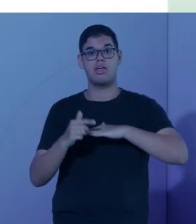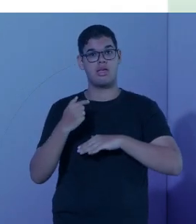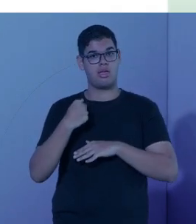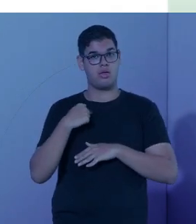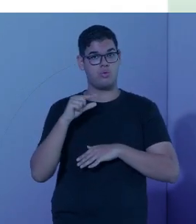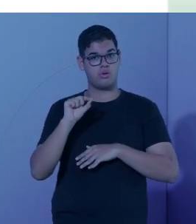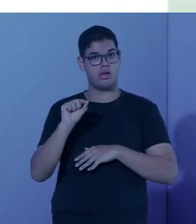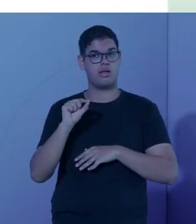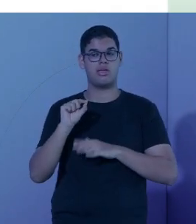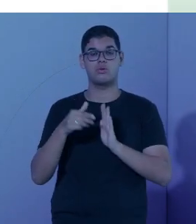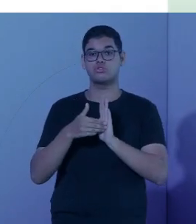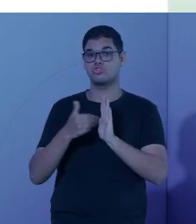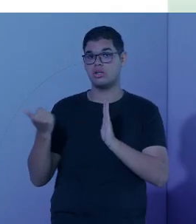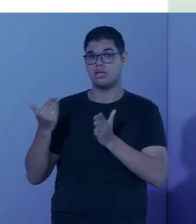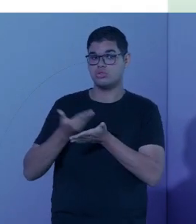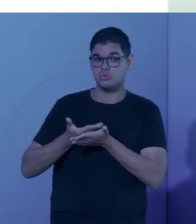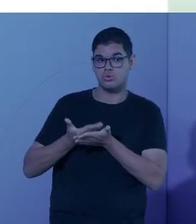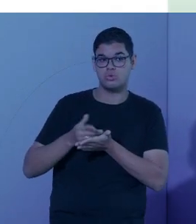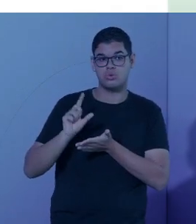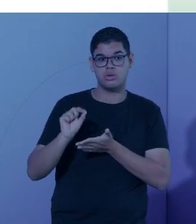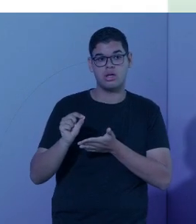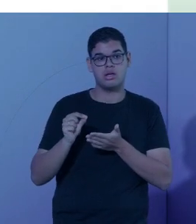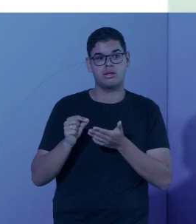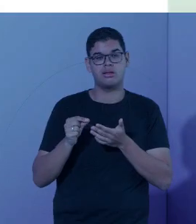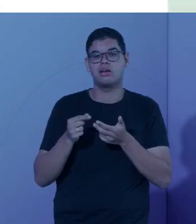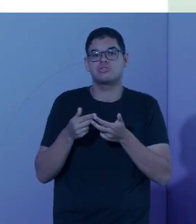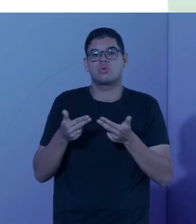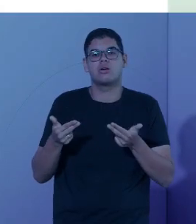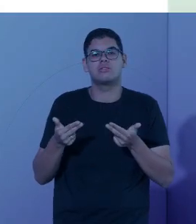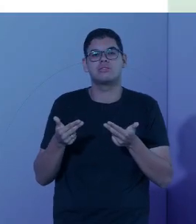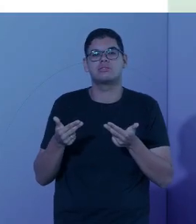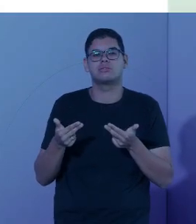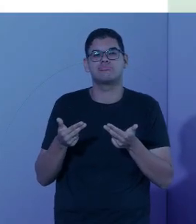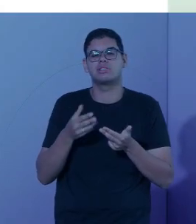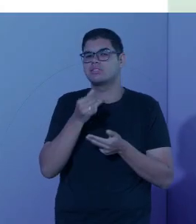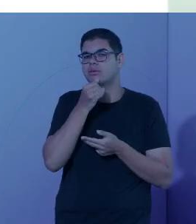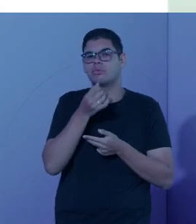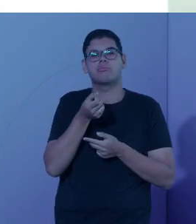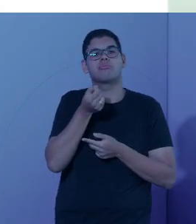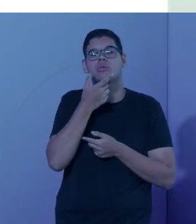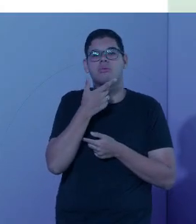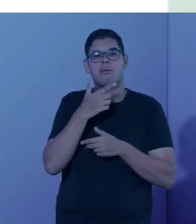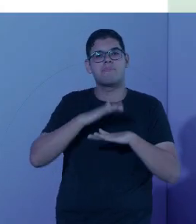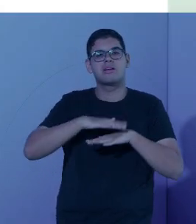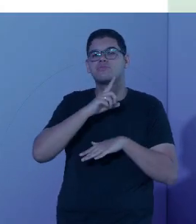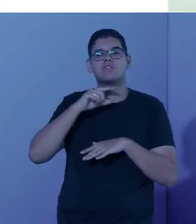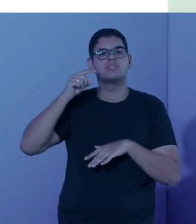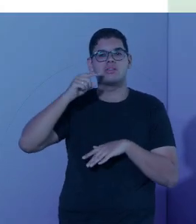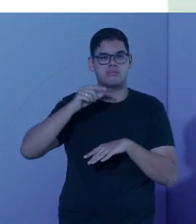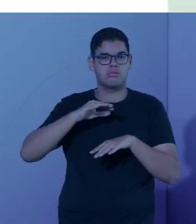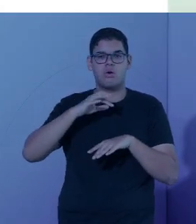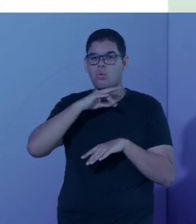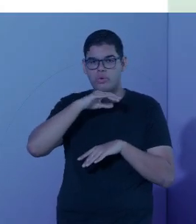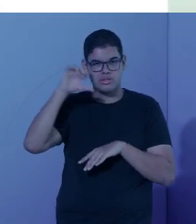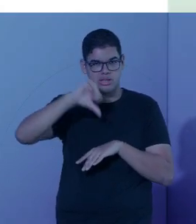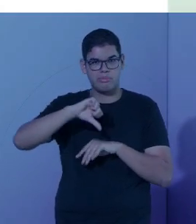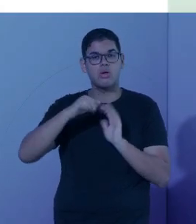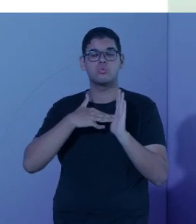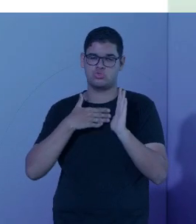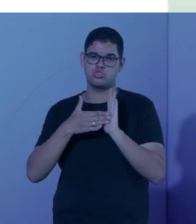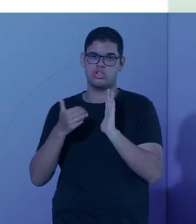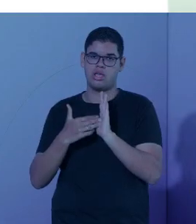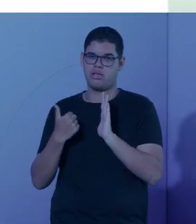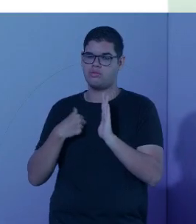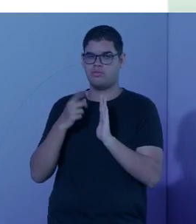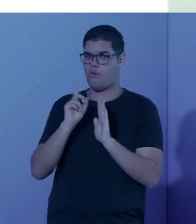estudo os produtos do componente básico e estratégico, como eu mencionei para vocês. Eu também excluí desse